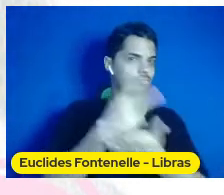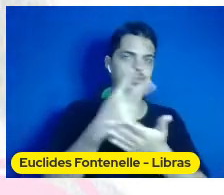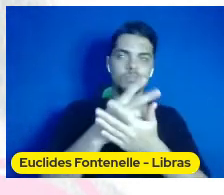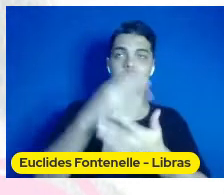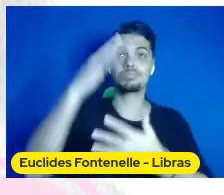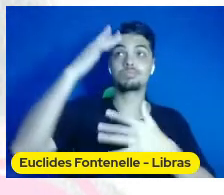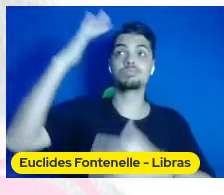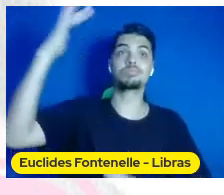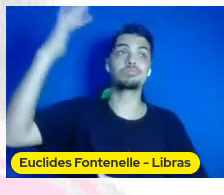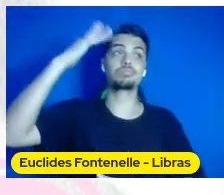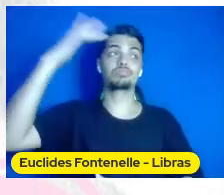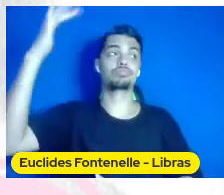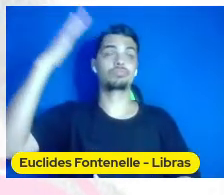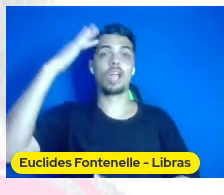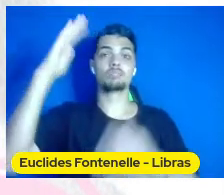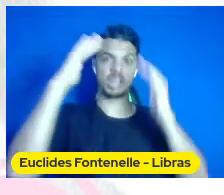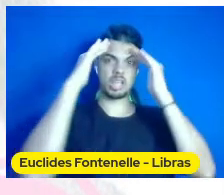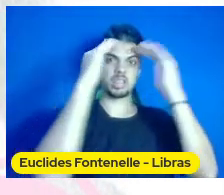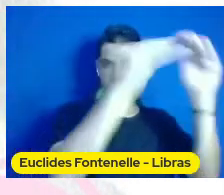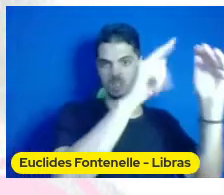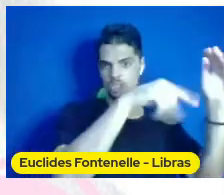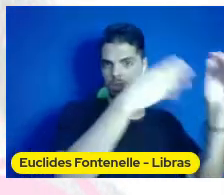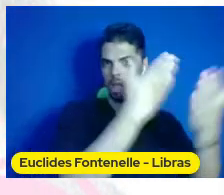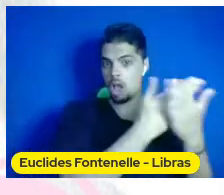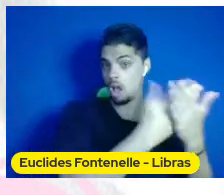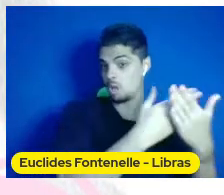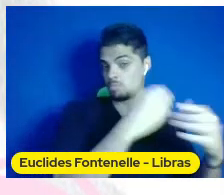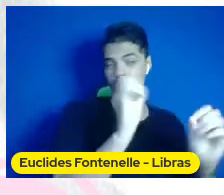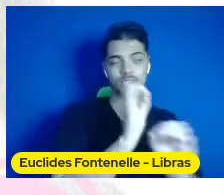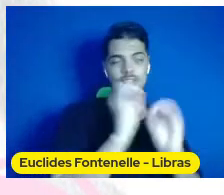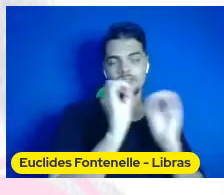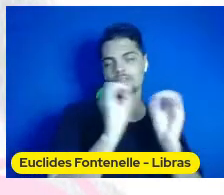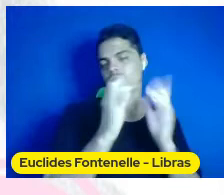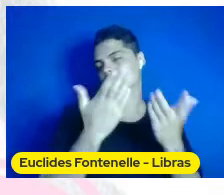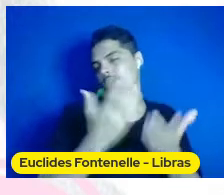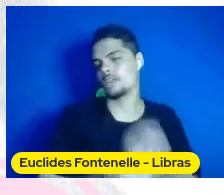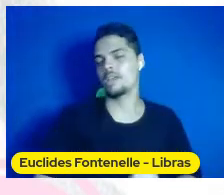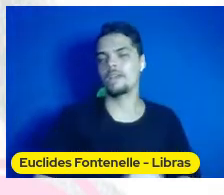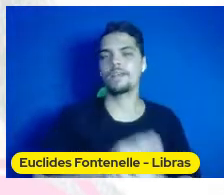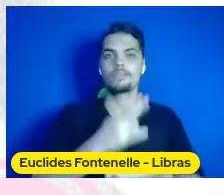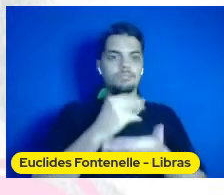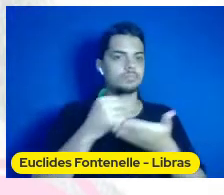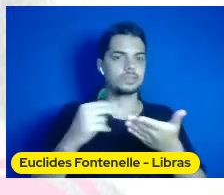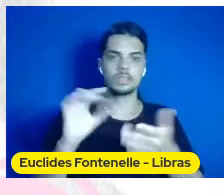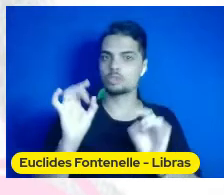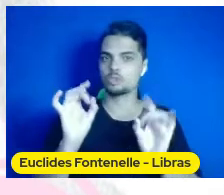se dispersar no imaginário e foca na aula. Então, assim, a gente